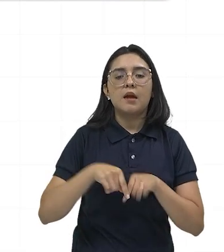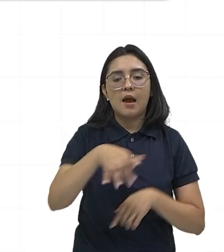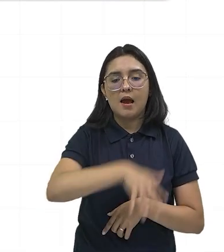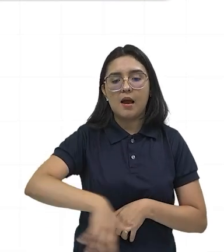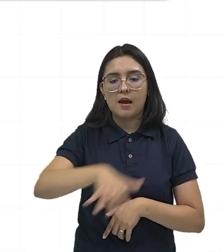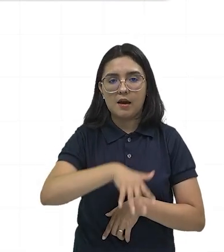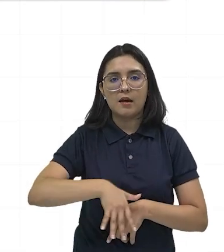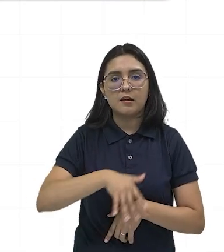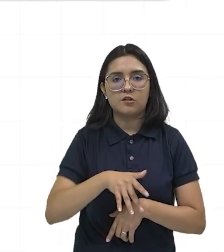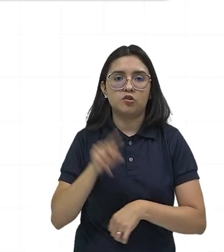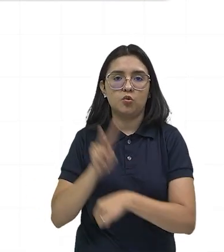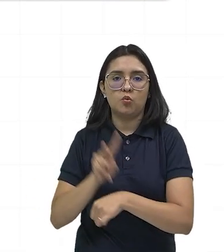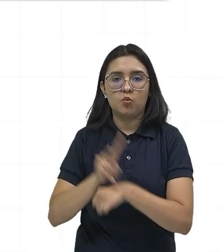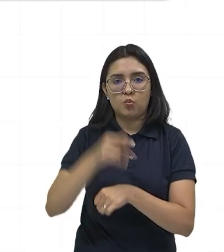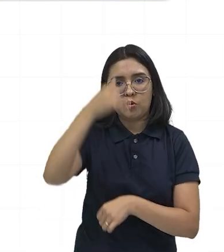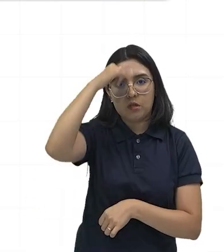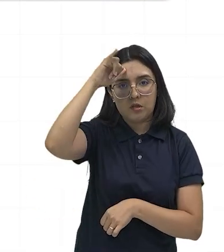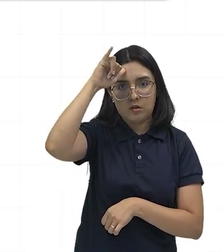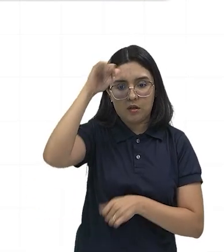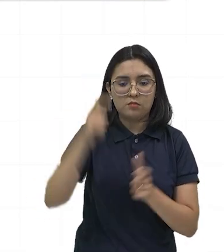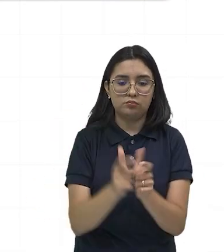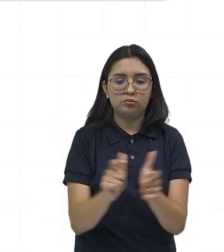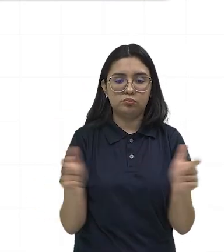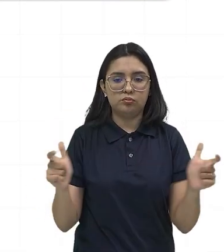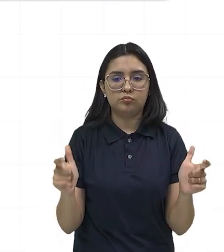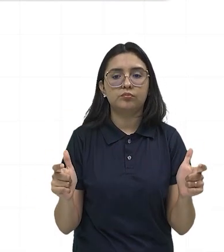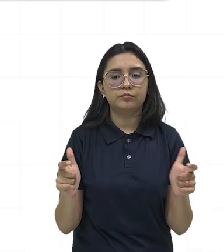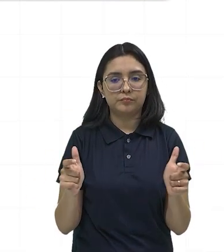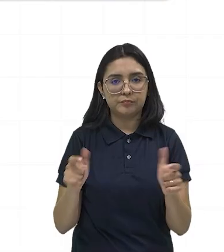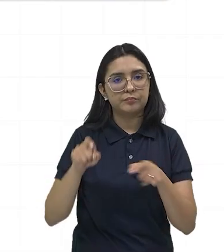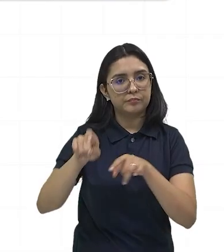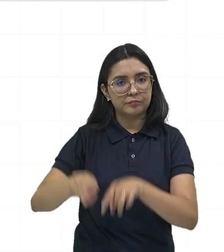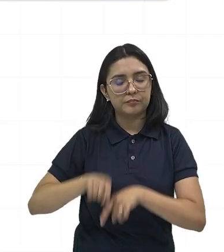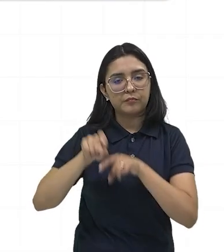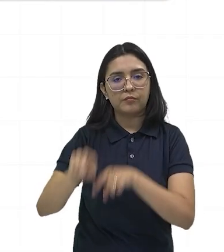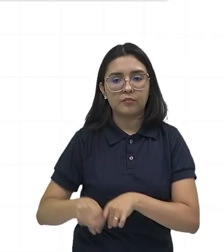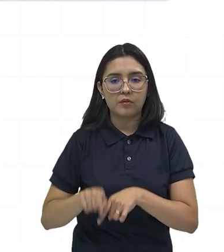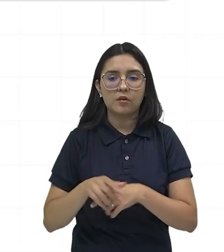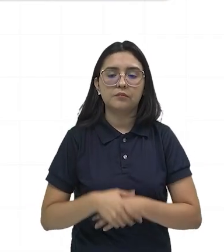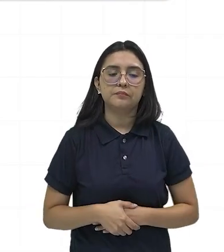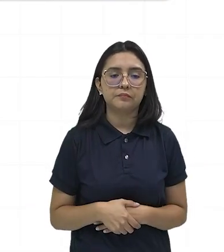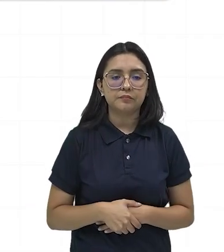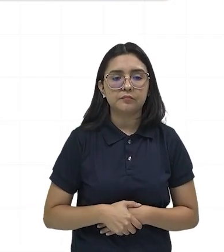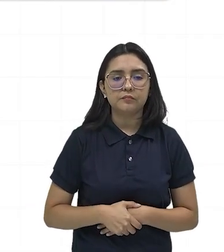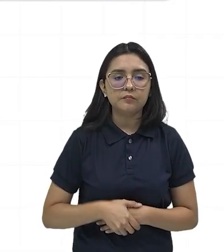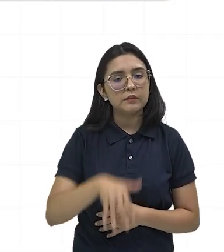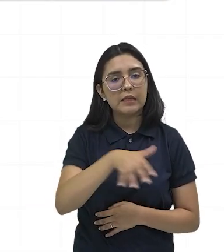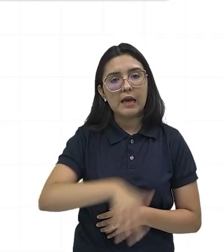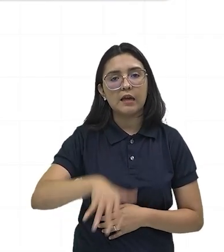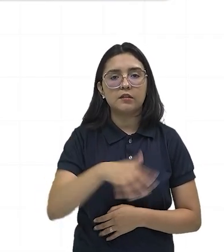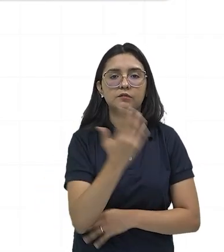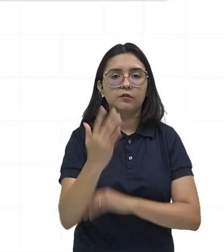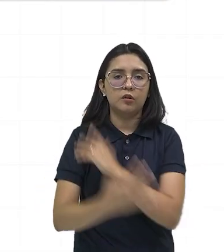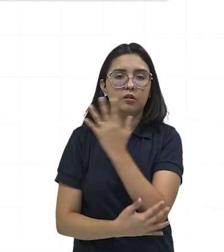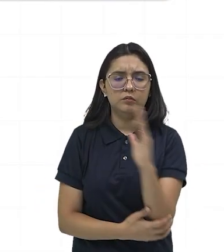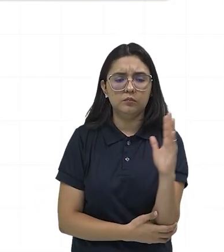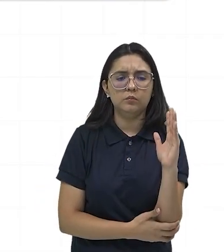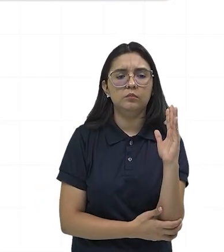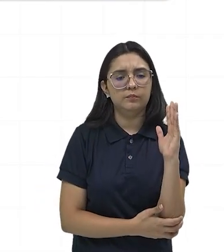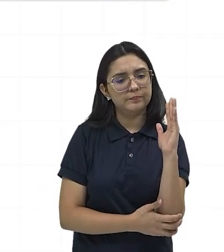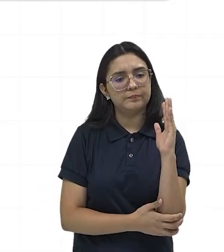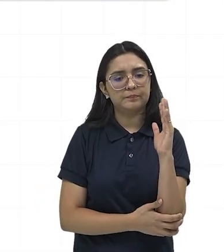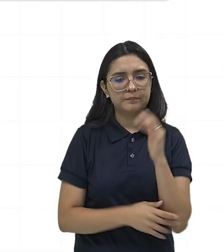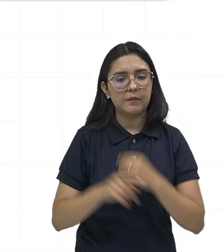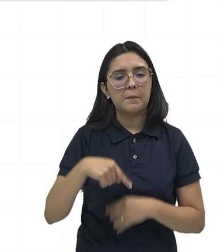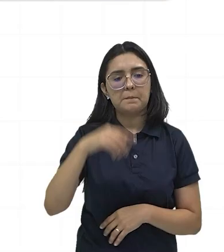aí, mais uma vez, fronteira agrícola e a pecuária, em áreas florestais, configura-se